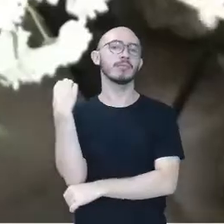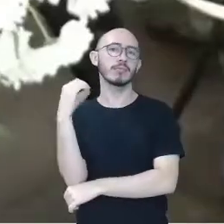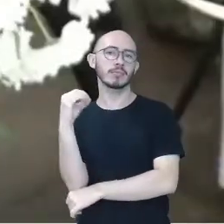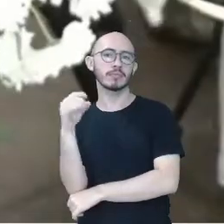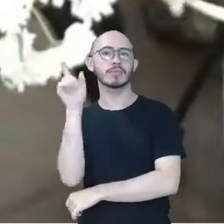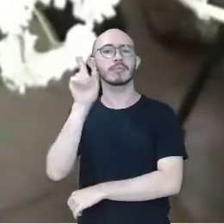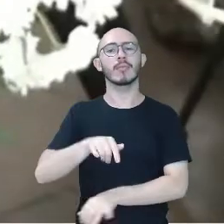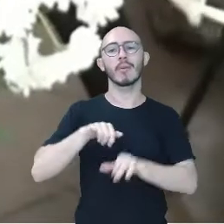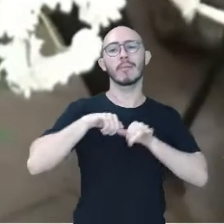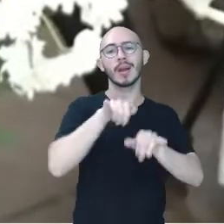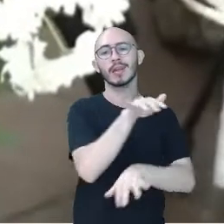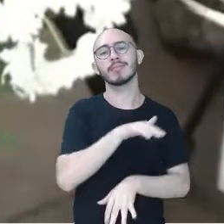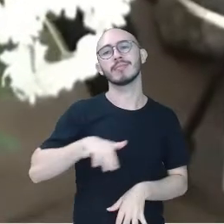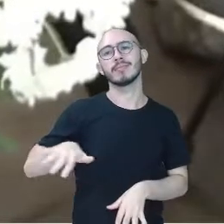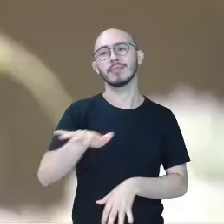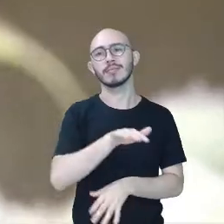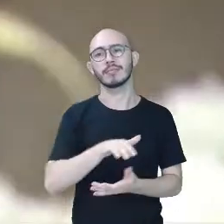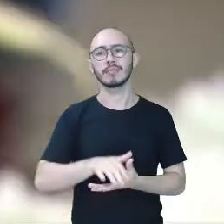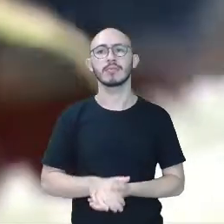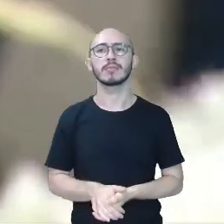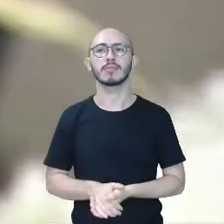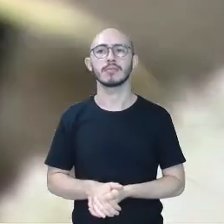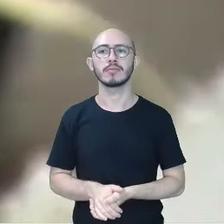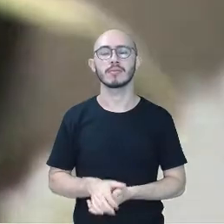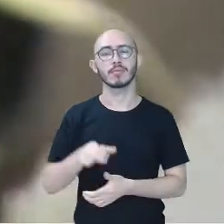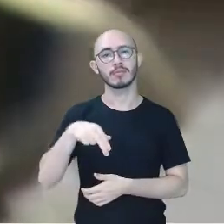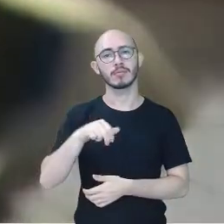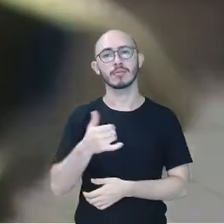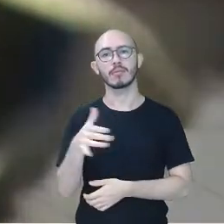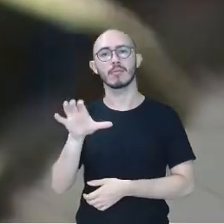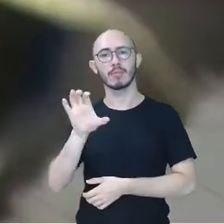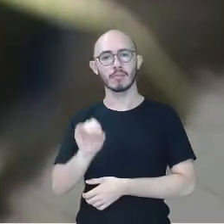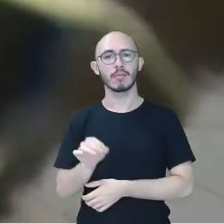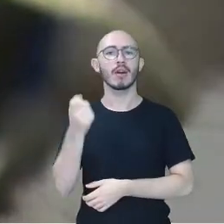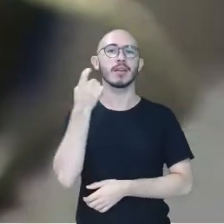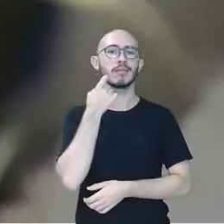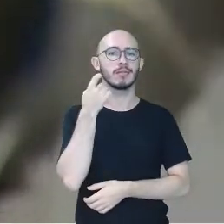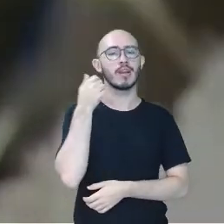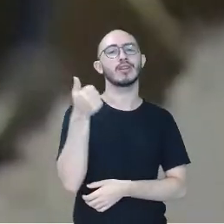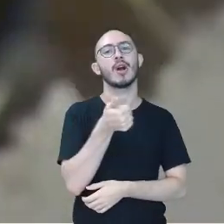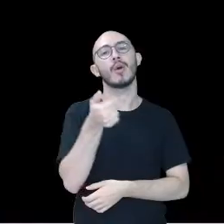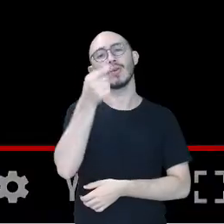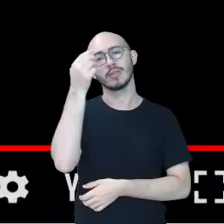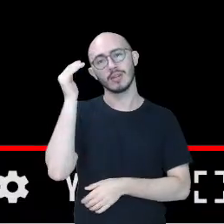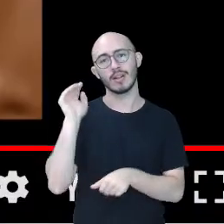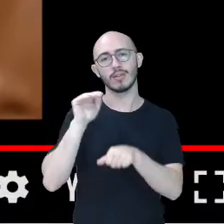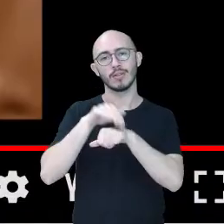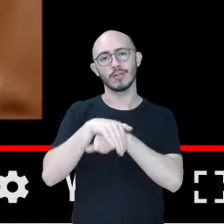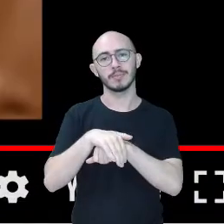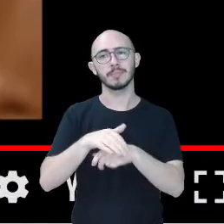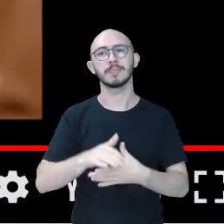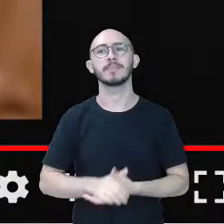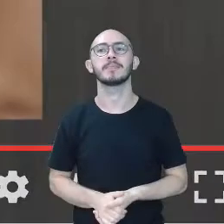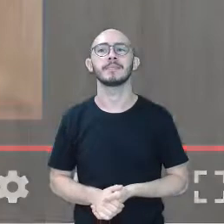mercado público. Nação, nesta sexta, 11 da noite.